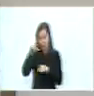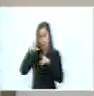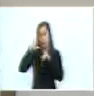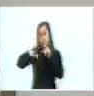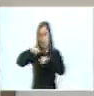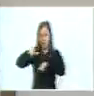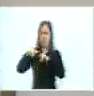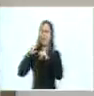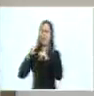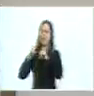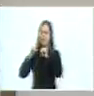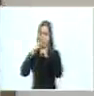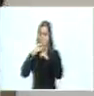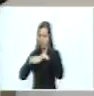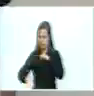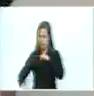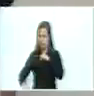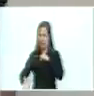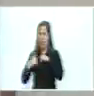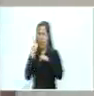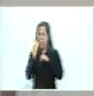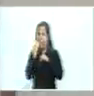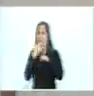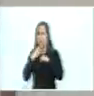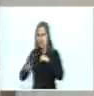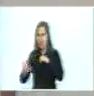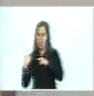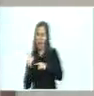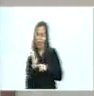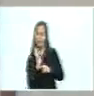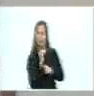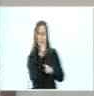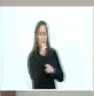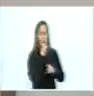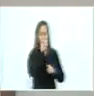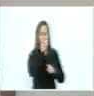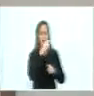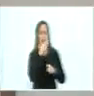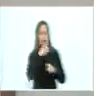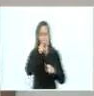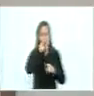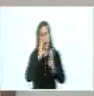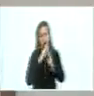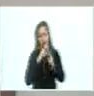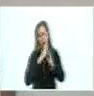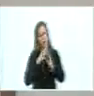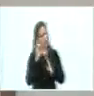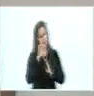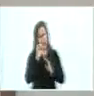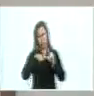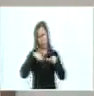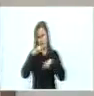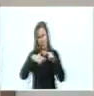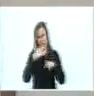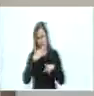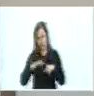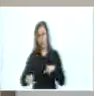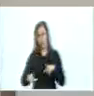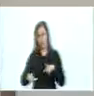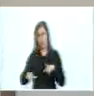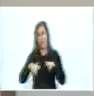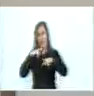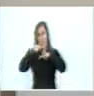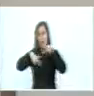infantil. Uma criança que, às vezes, ajuda a mãe em casa, o pai em casa, isso não é considerado trabalho. Trabalho é quando